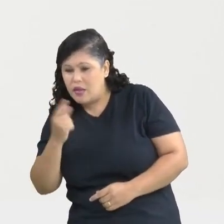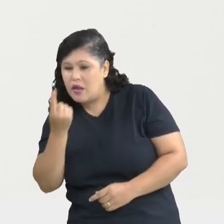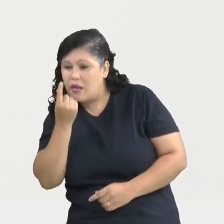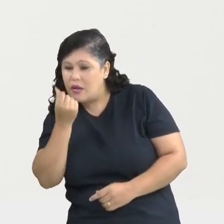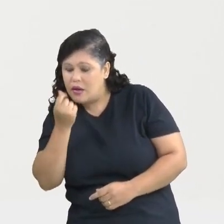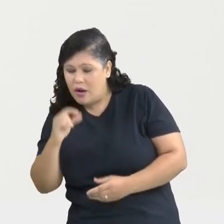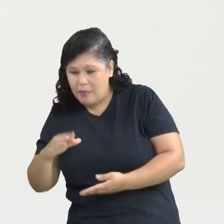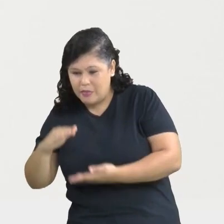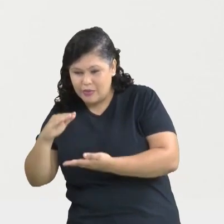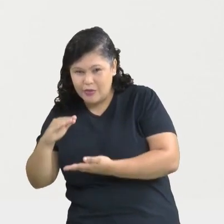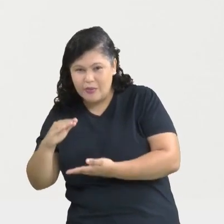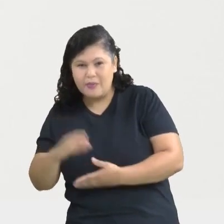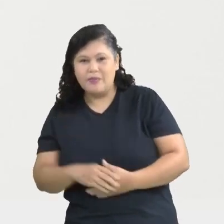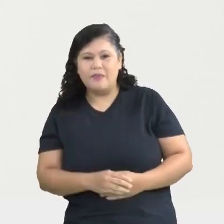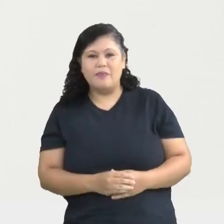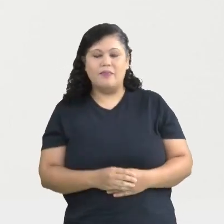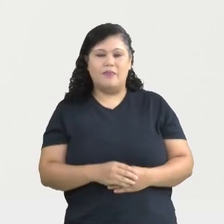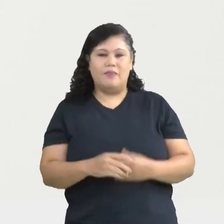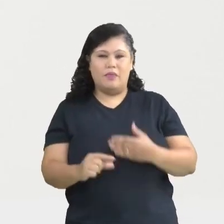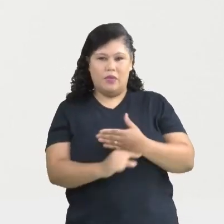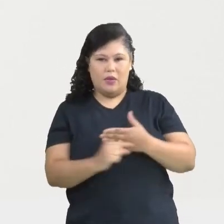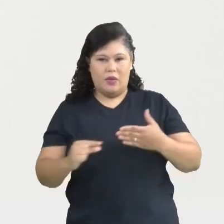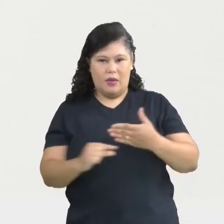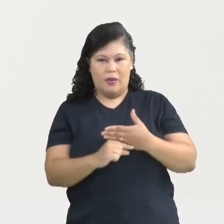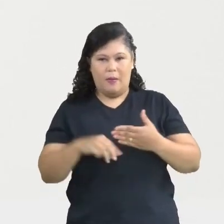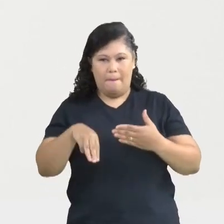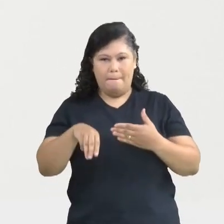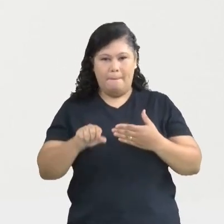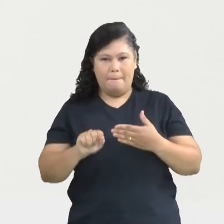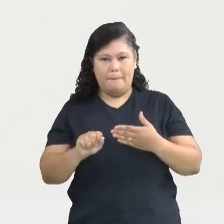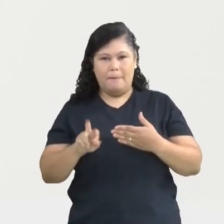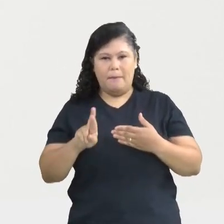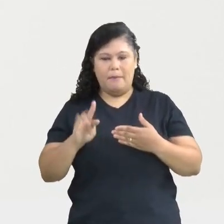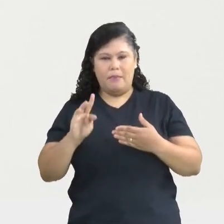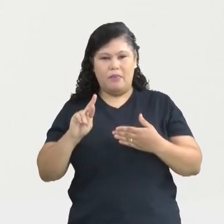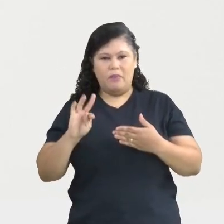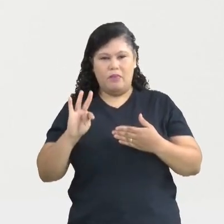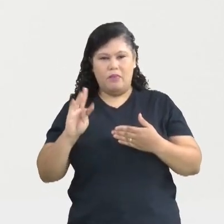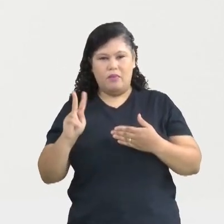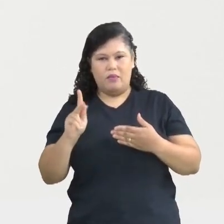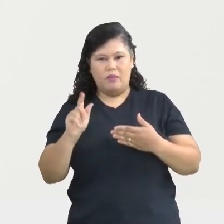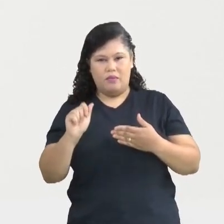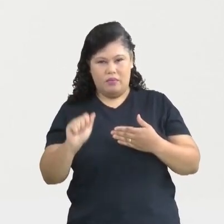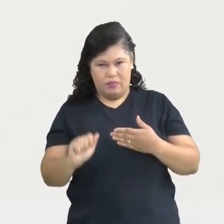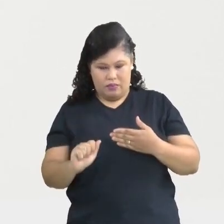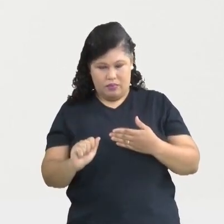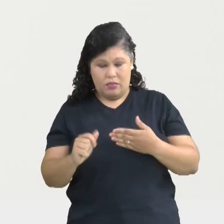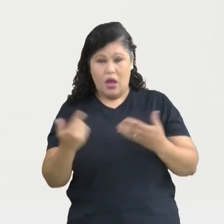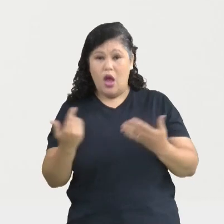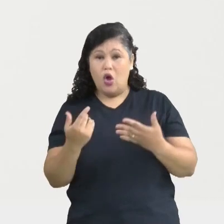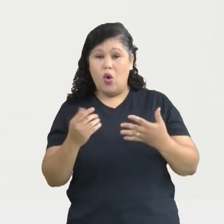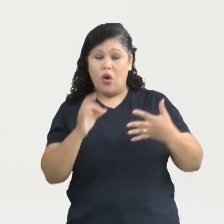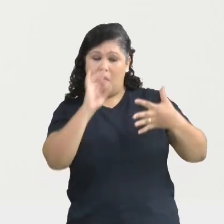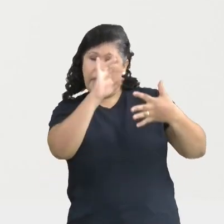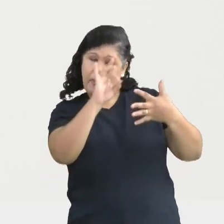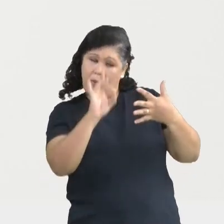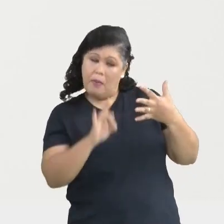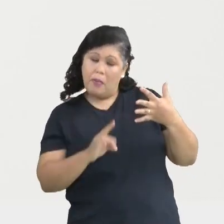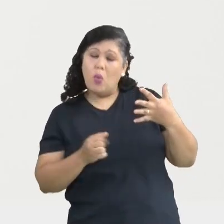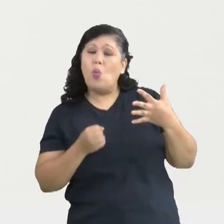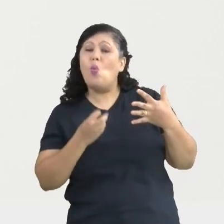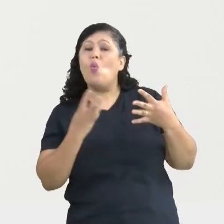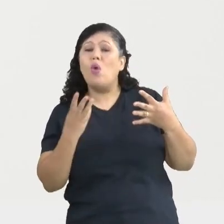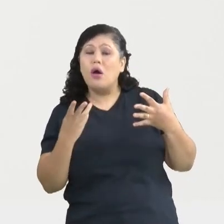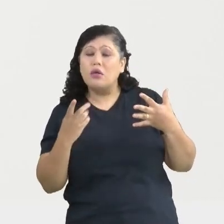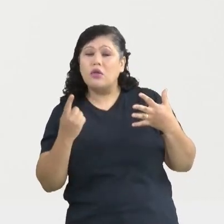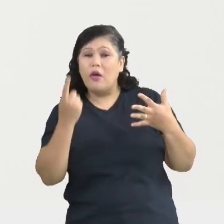caixa de lápis de cor. Marta Medeiros. Vou contar para vocês quantos versos tem para ver se vocês